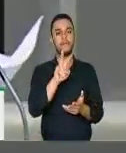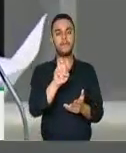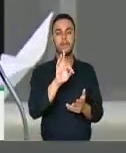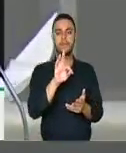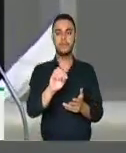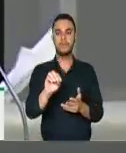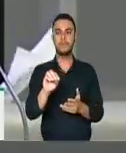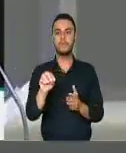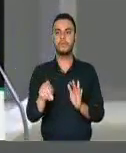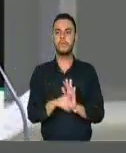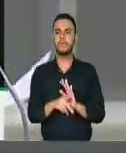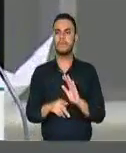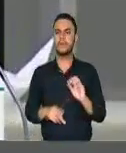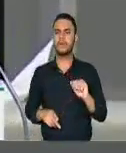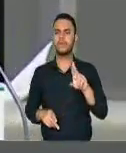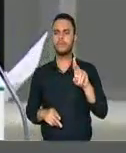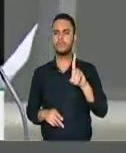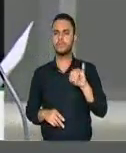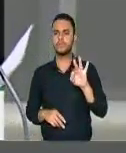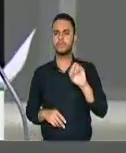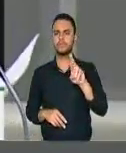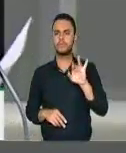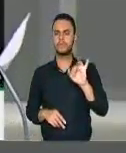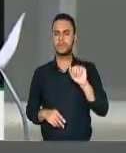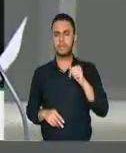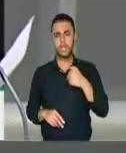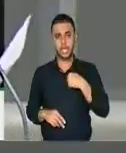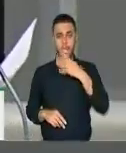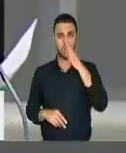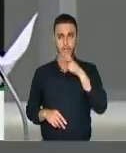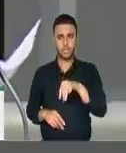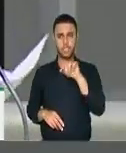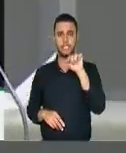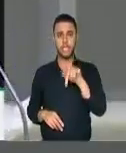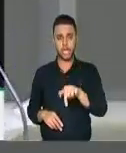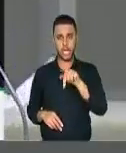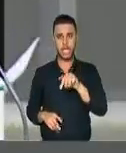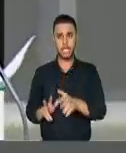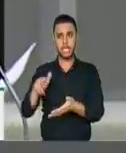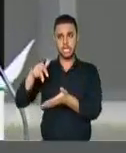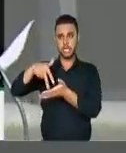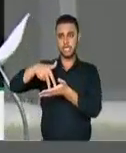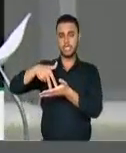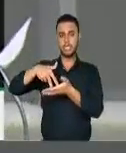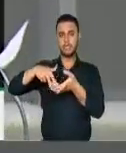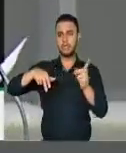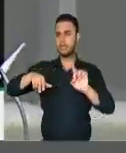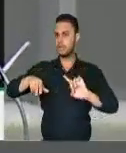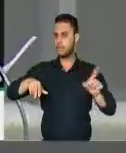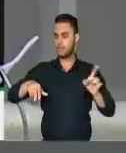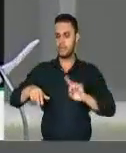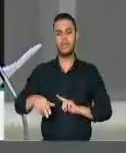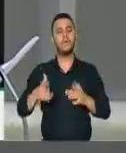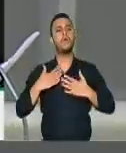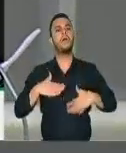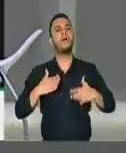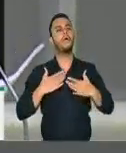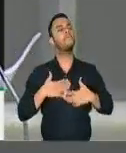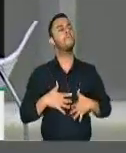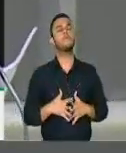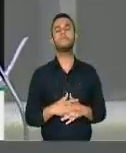à auditoria da dívida, que mereceu minha crítica aqui dessa tribuna, não acalmou o